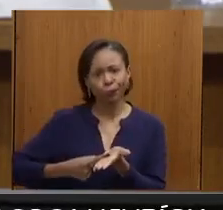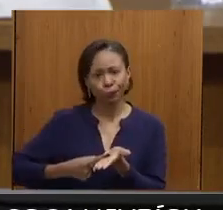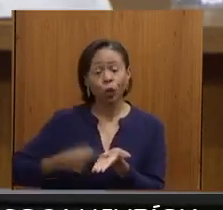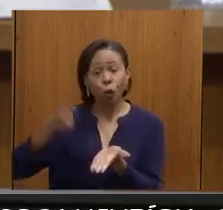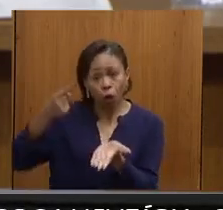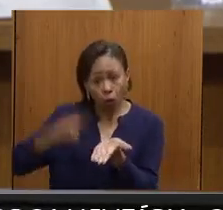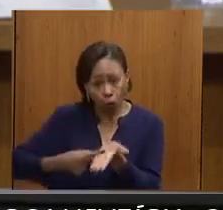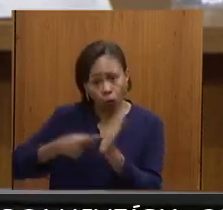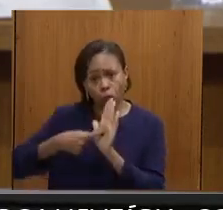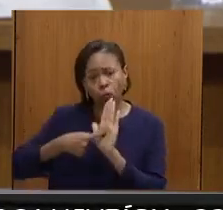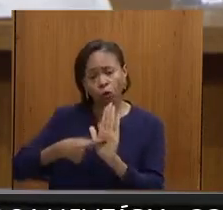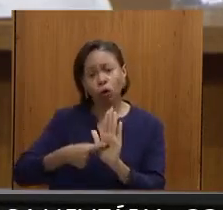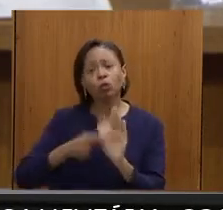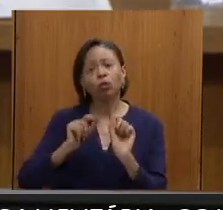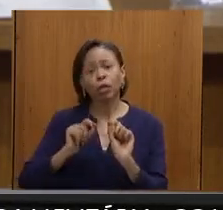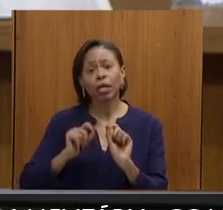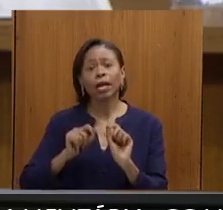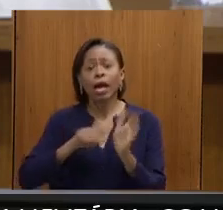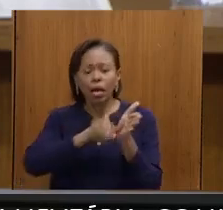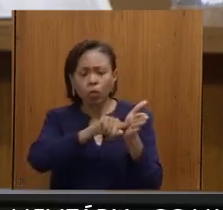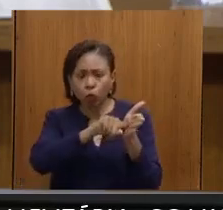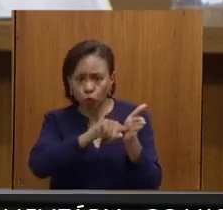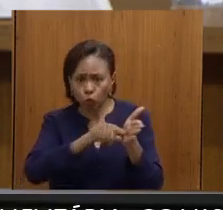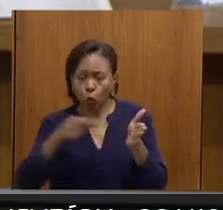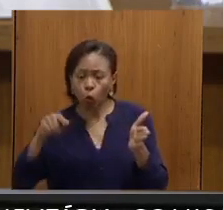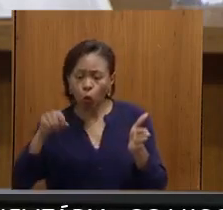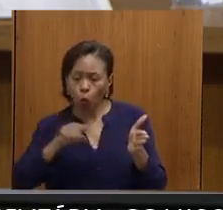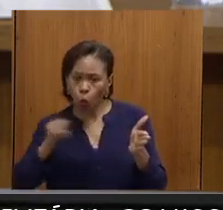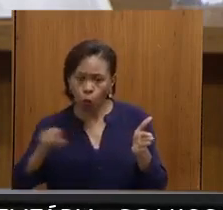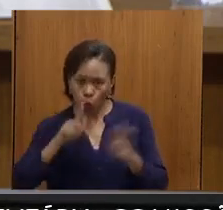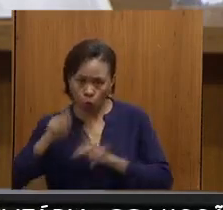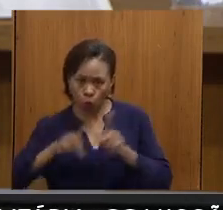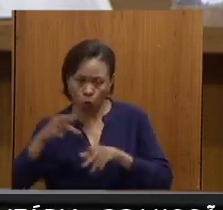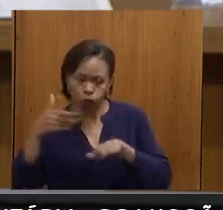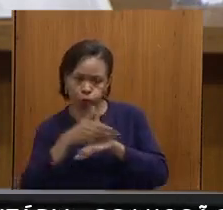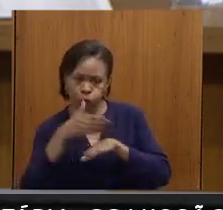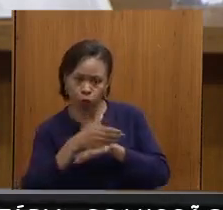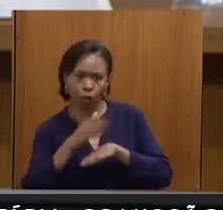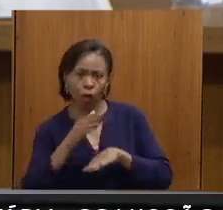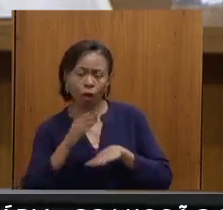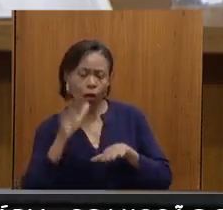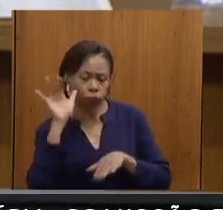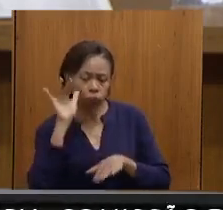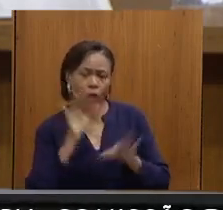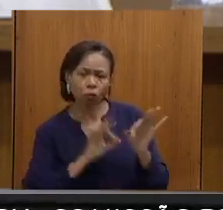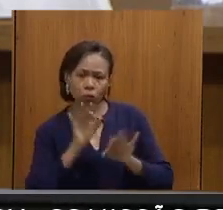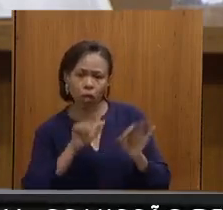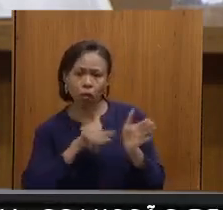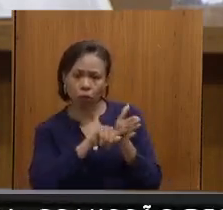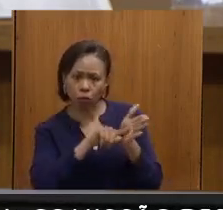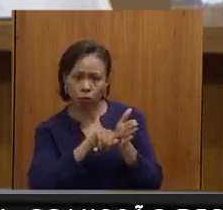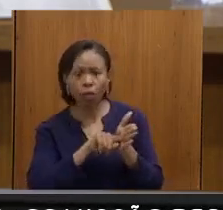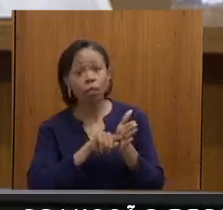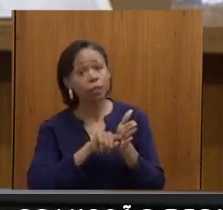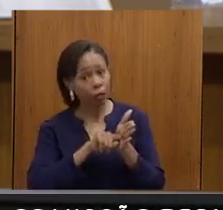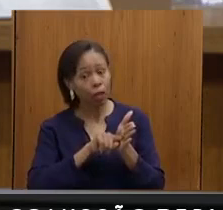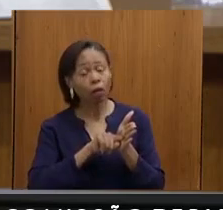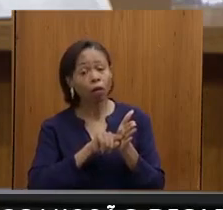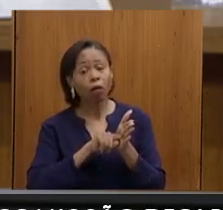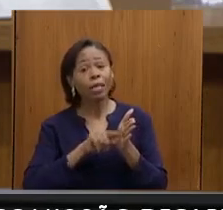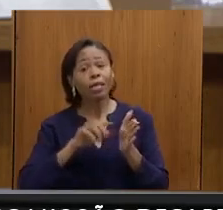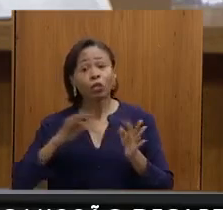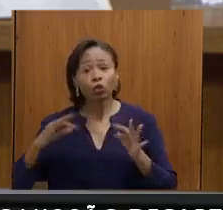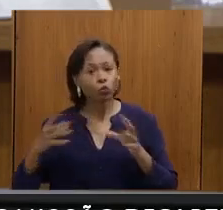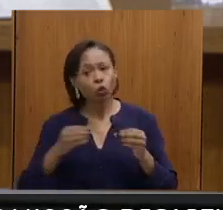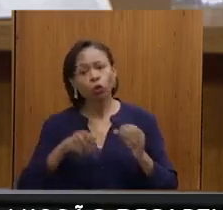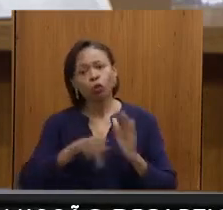a condução desta consulta popular e que todo este processo deve ser liderado por essas instituições.